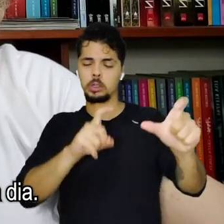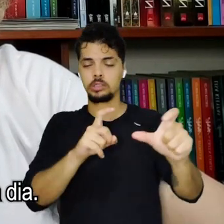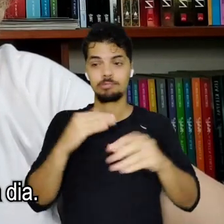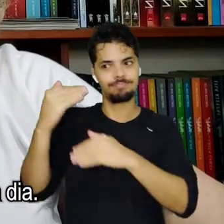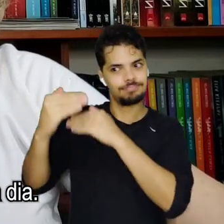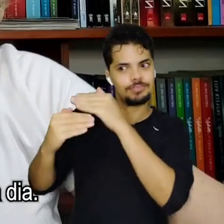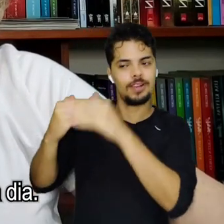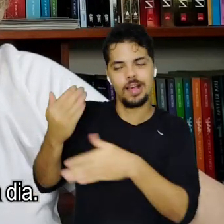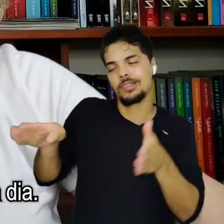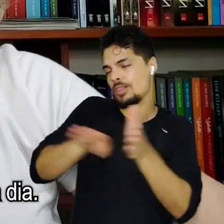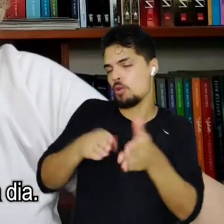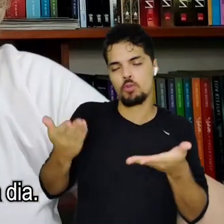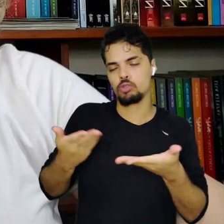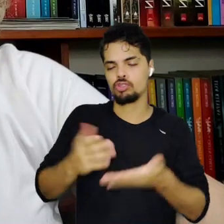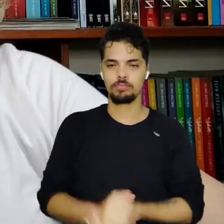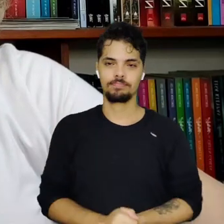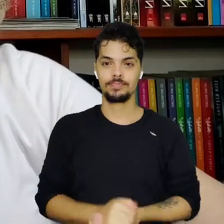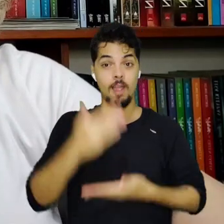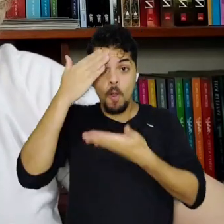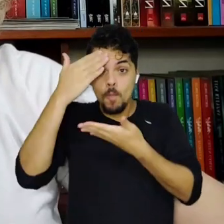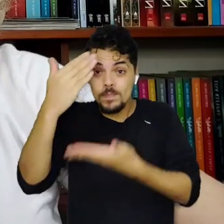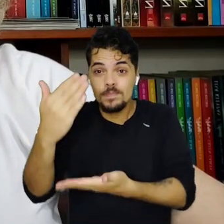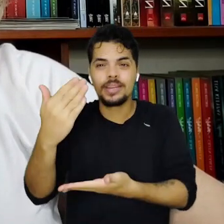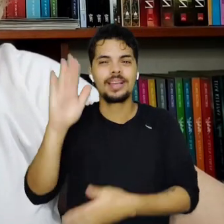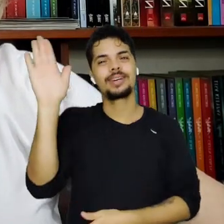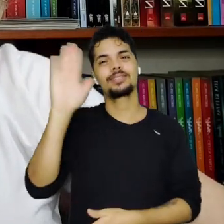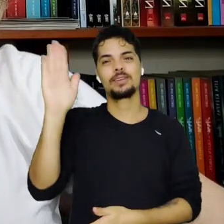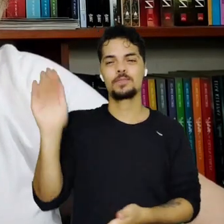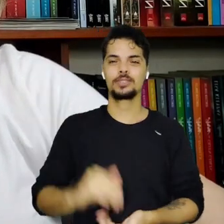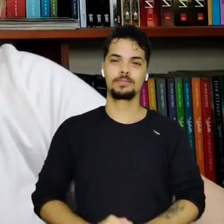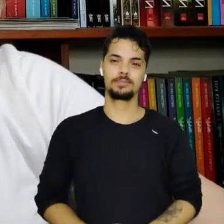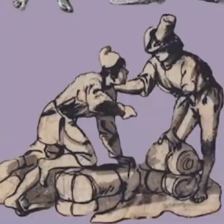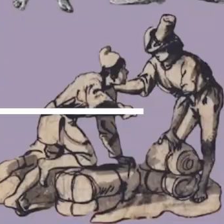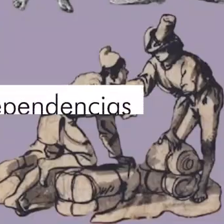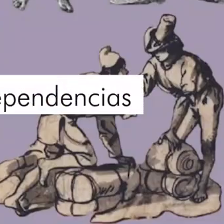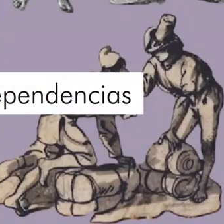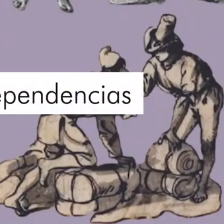ainda hoje no nosso dia a dia. Obrigado e até a próxima.